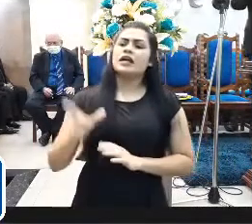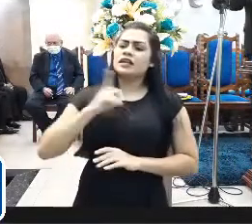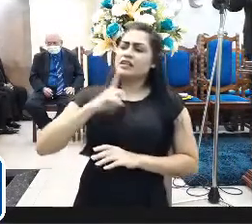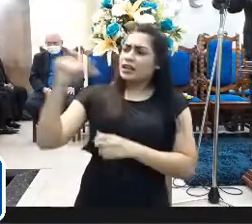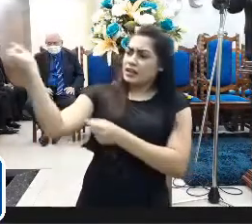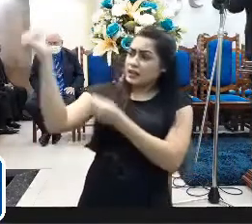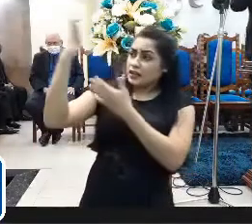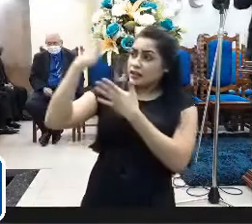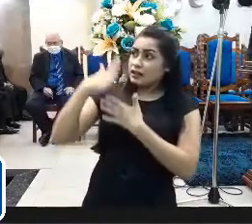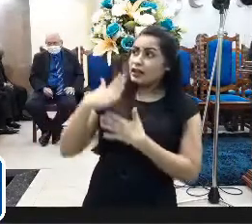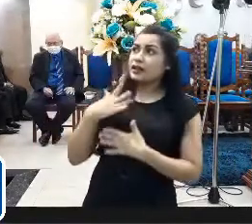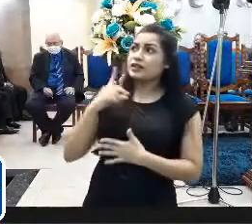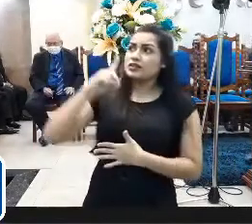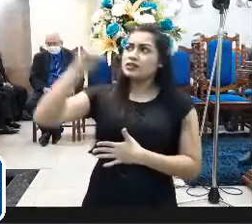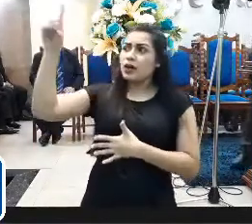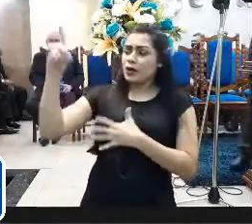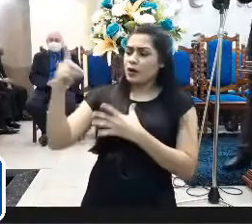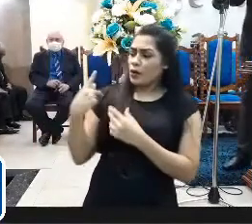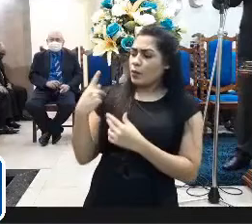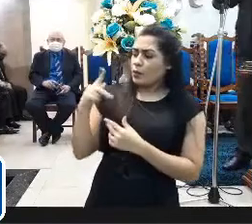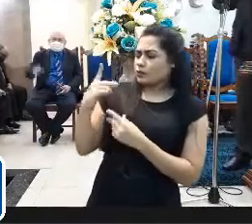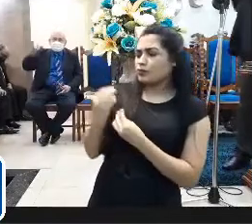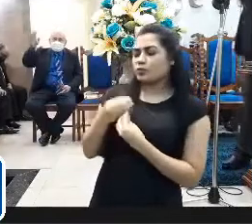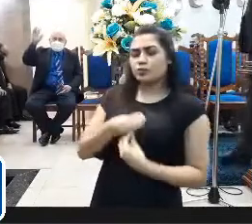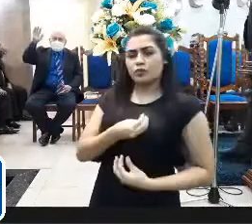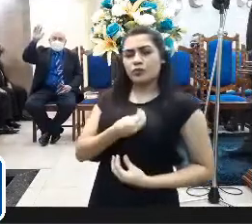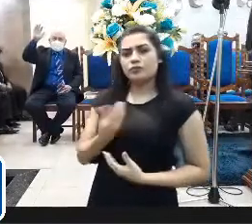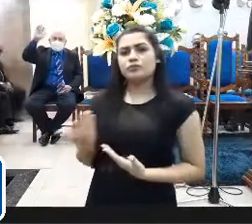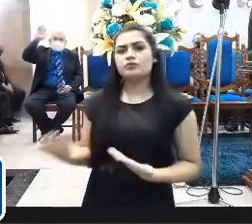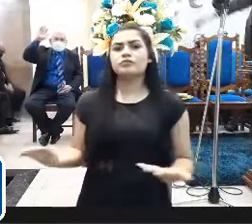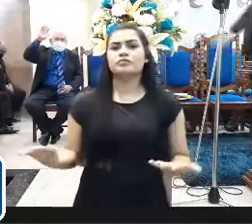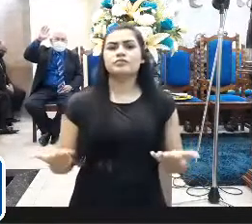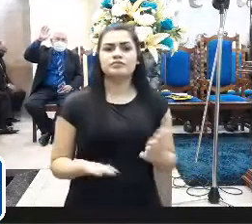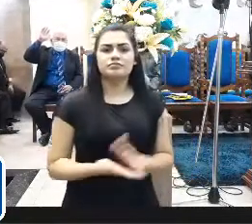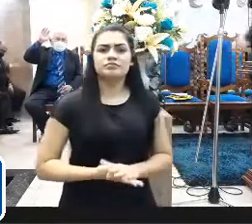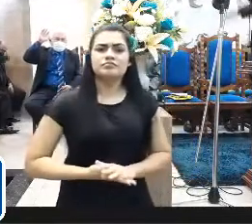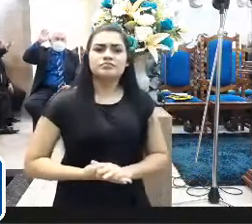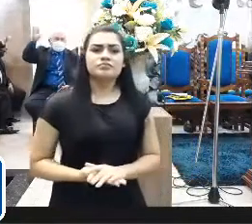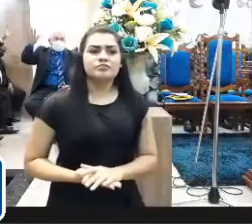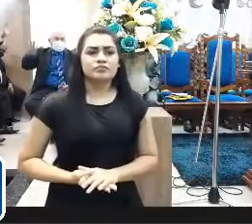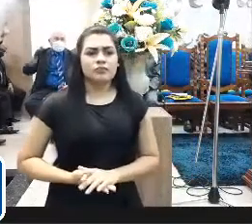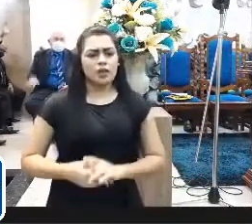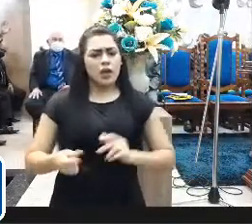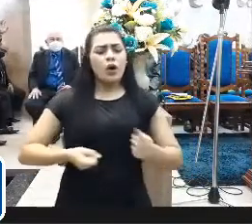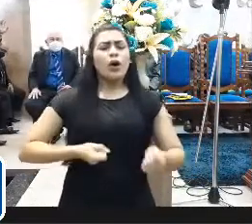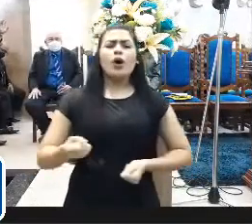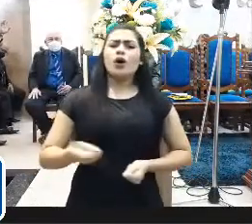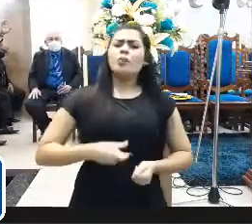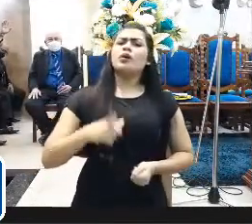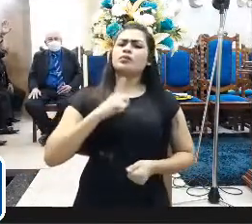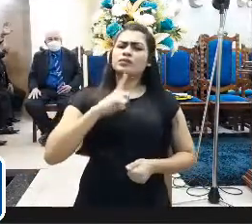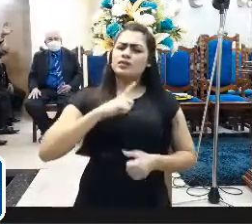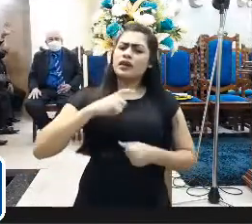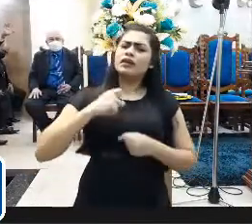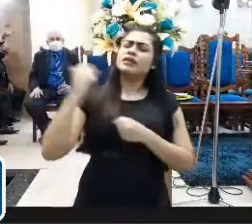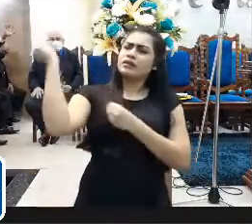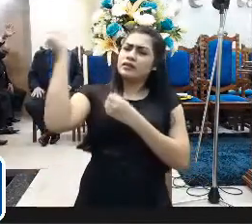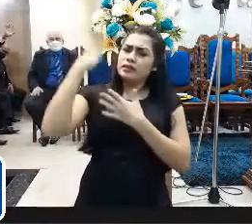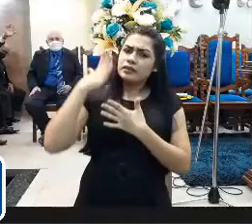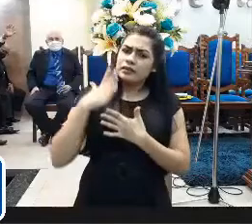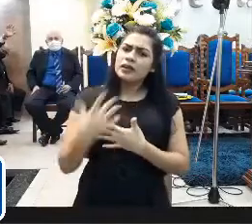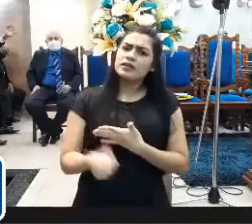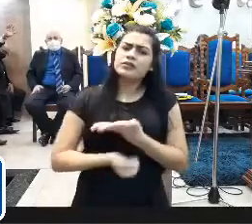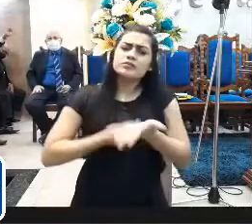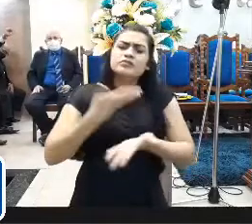para você, tem graça de Deus para você, tem graça de Deus para você. Obreiro, tem graça de Deus para vocês, tem graça de Deus para você, pastor Jair, tem graça.